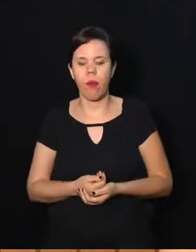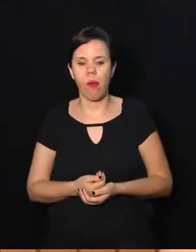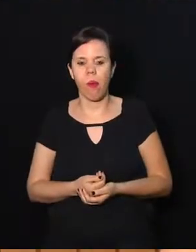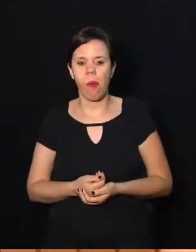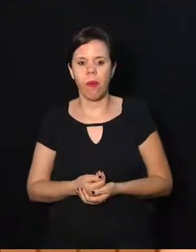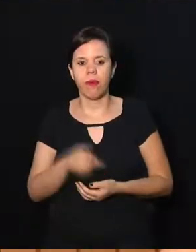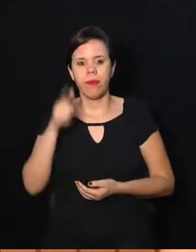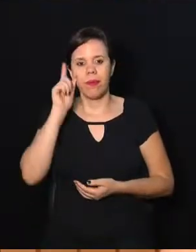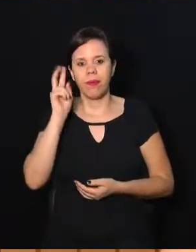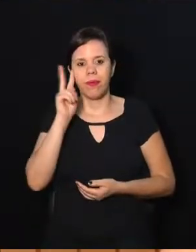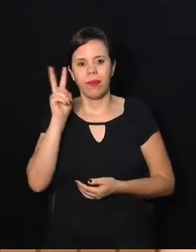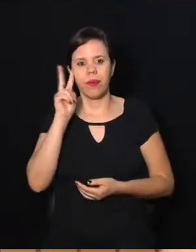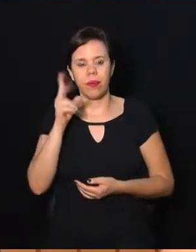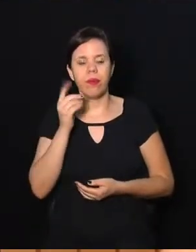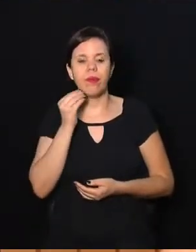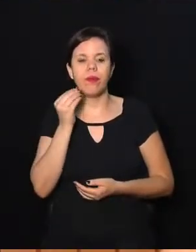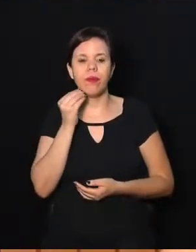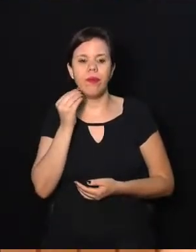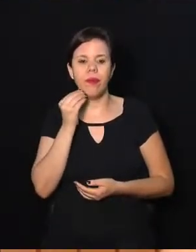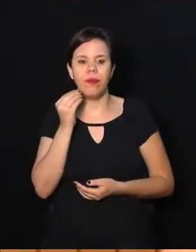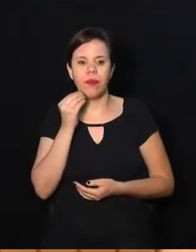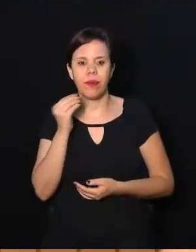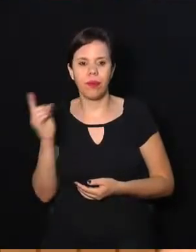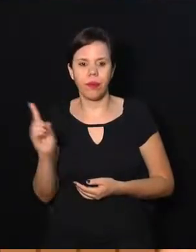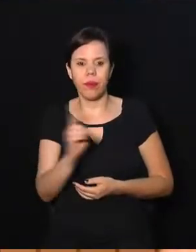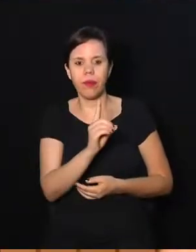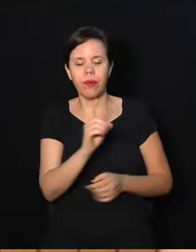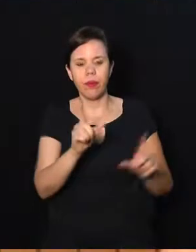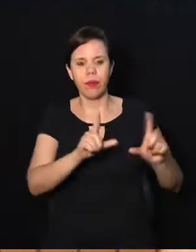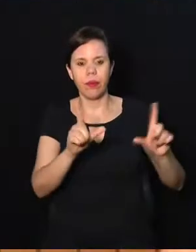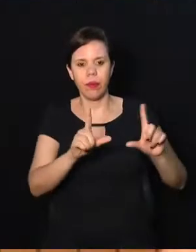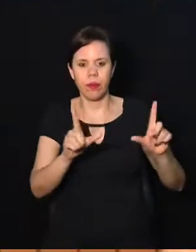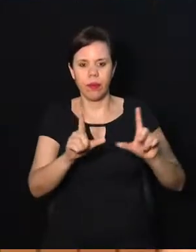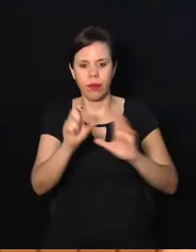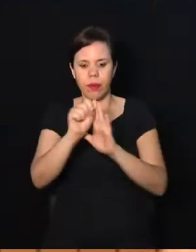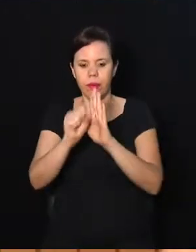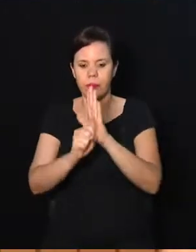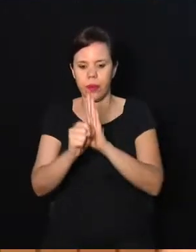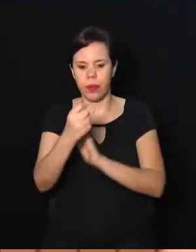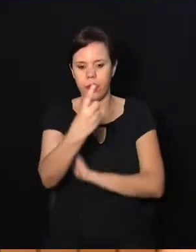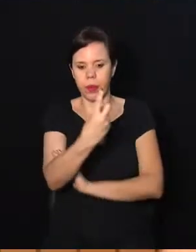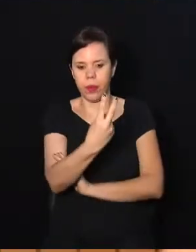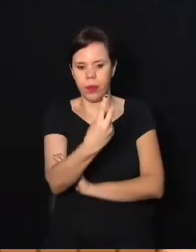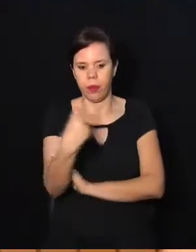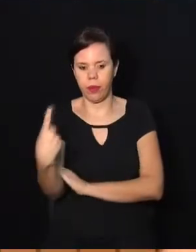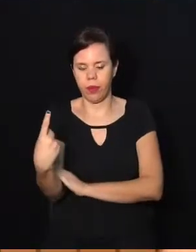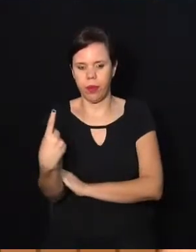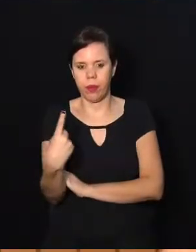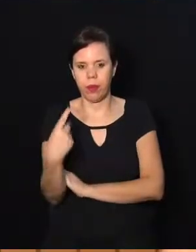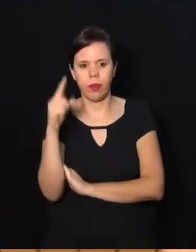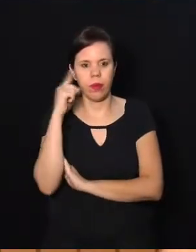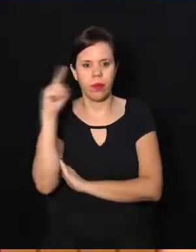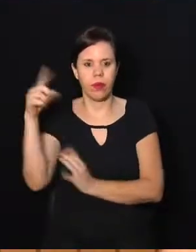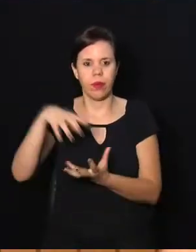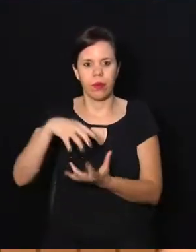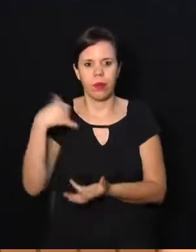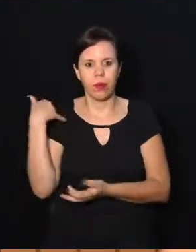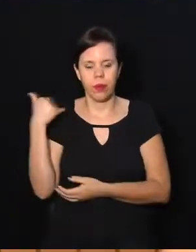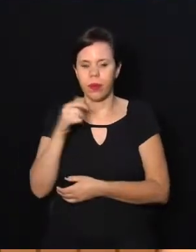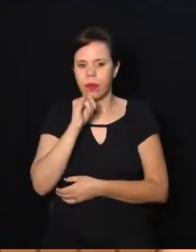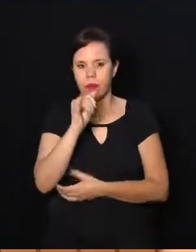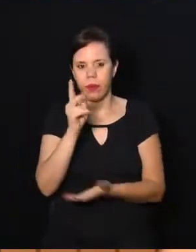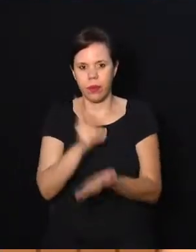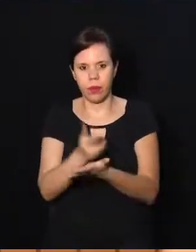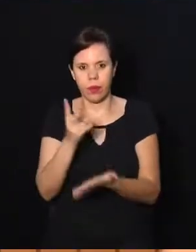Ontem tive a oportunidade de ir lá na TV Século XXI, no Dia do Idoso, e falar exatamente